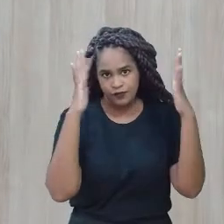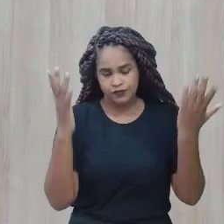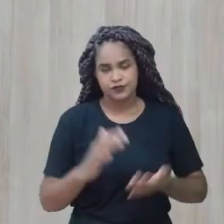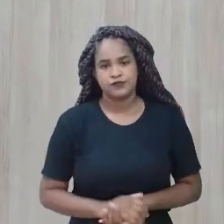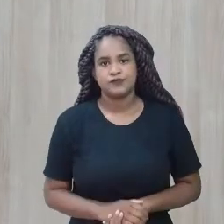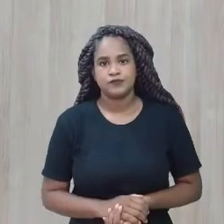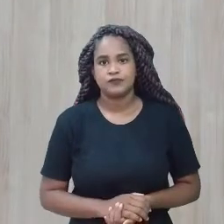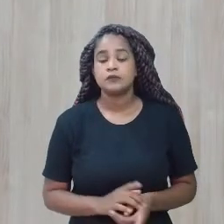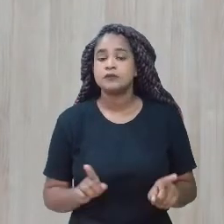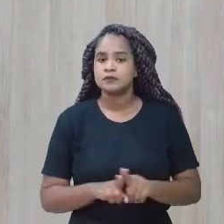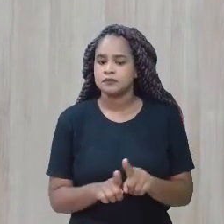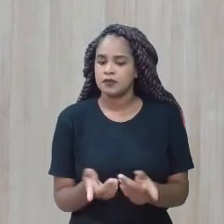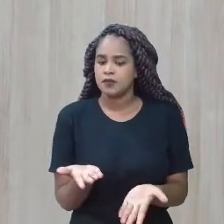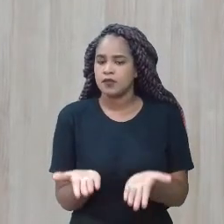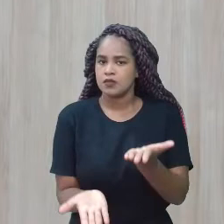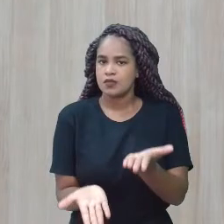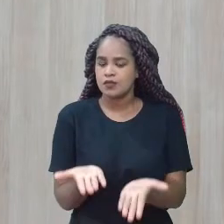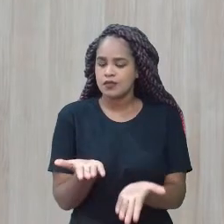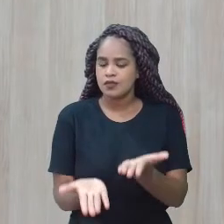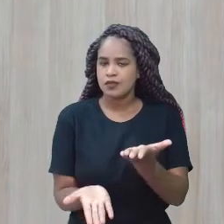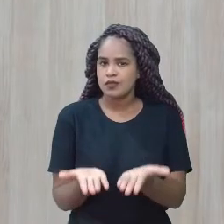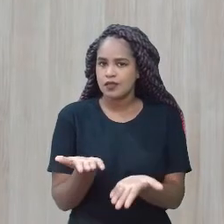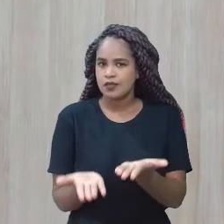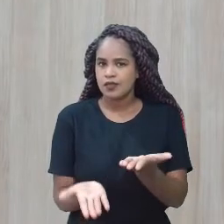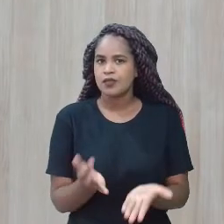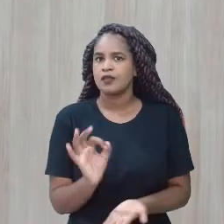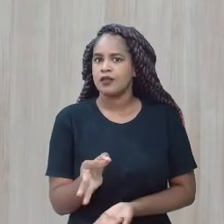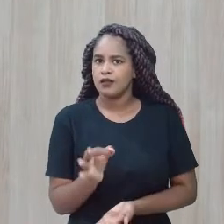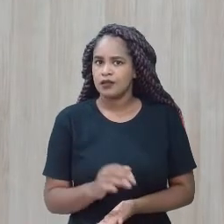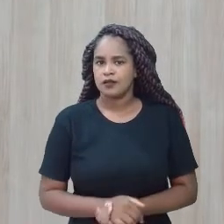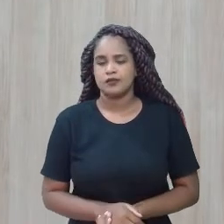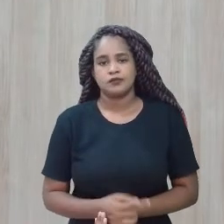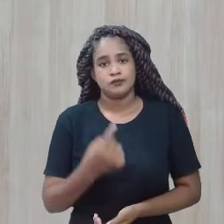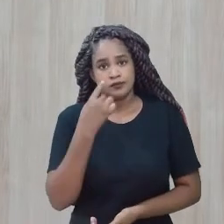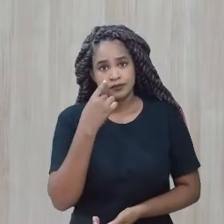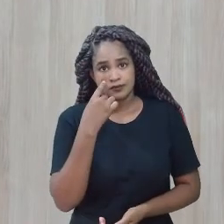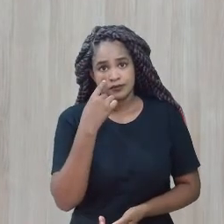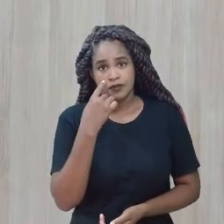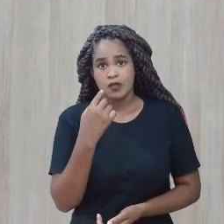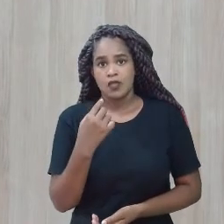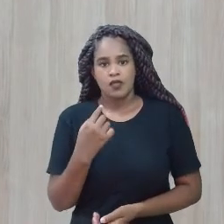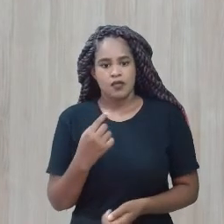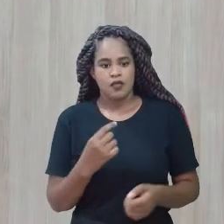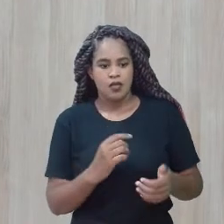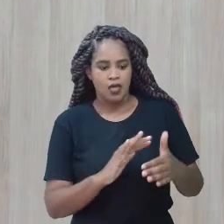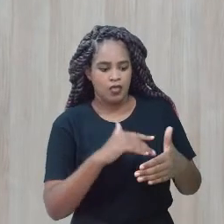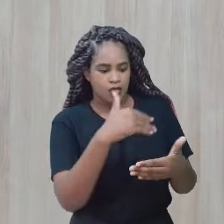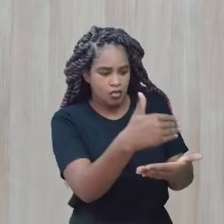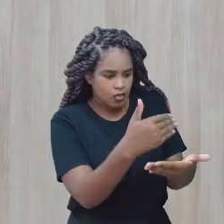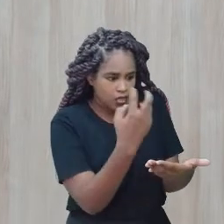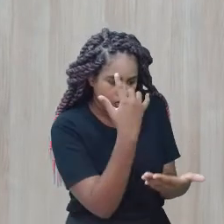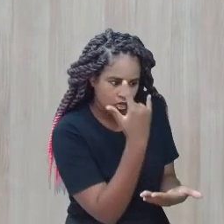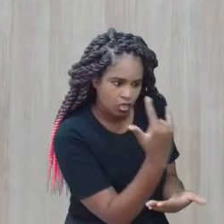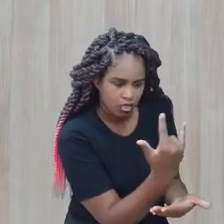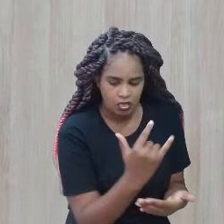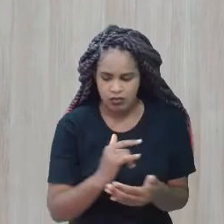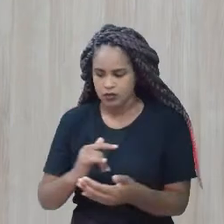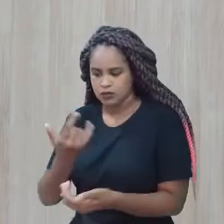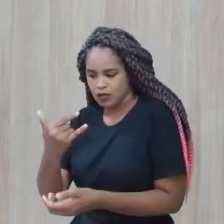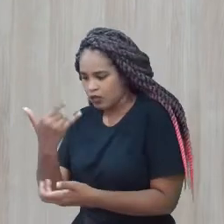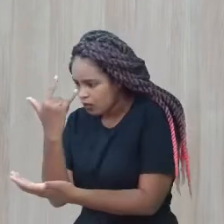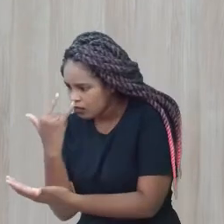e equilibrarmos, não é? Isso aí, uma máquina ela não pode dominar a nossa vida. Não é? Nós usamos ela